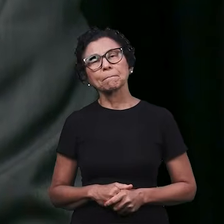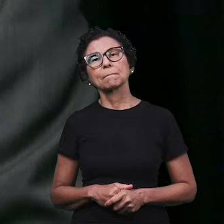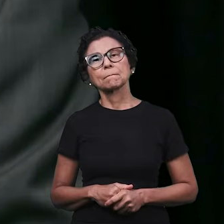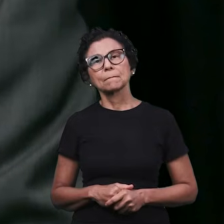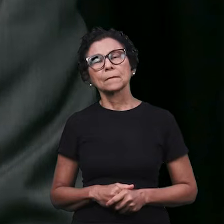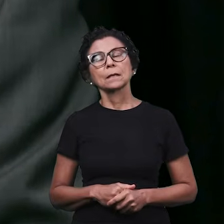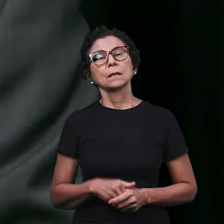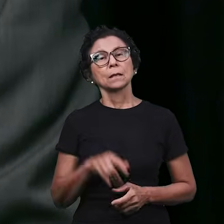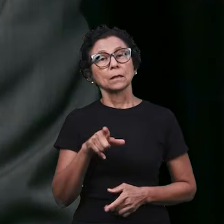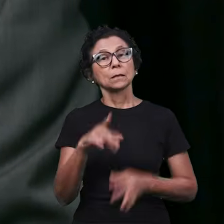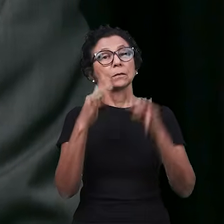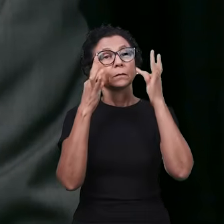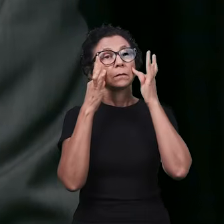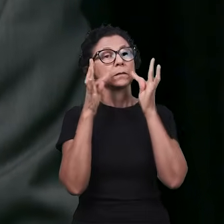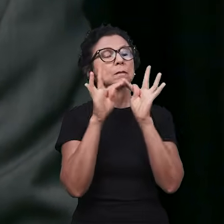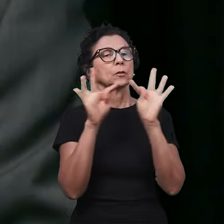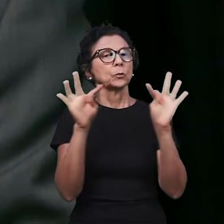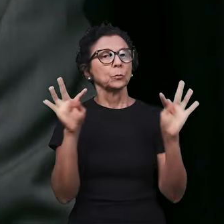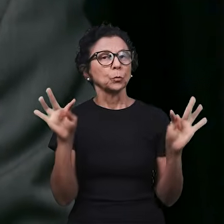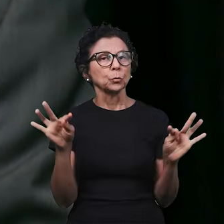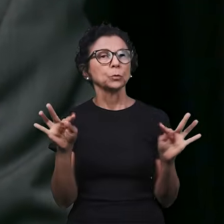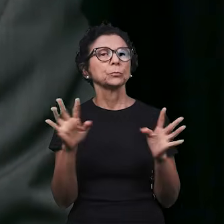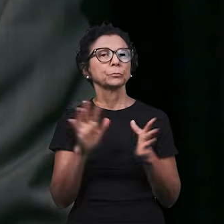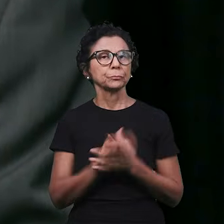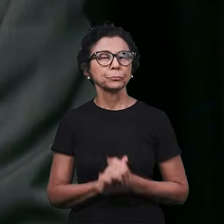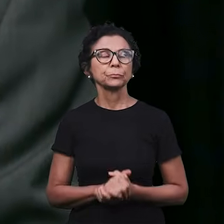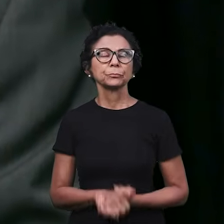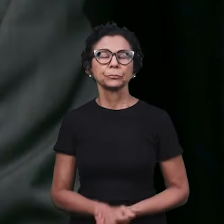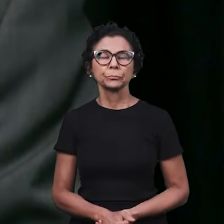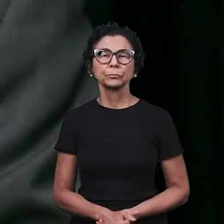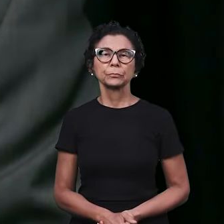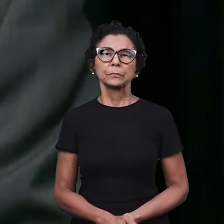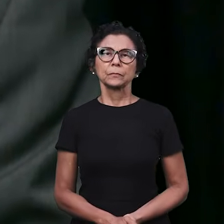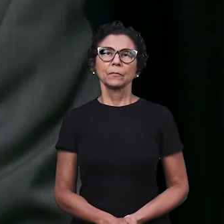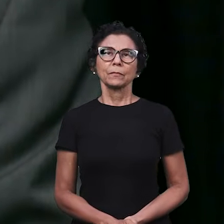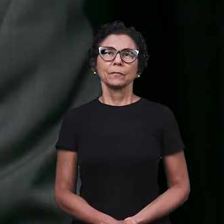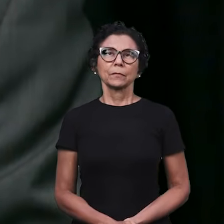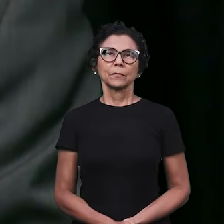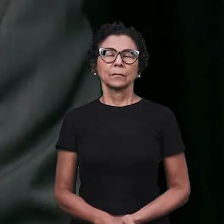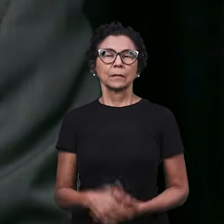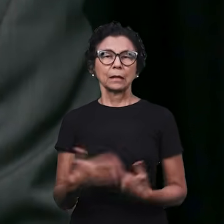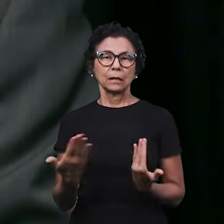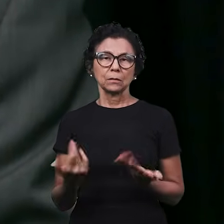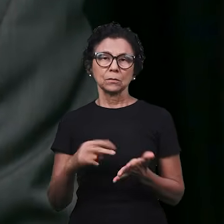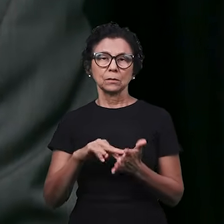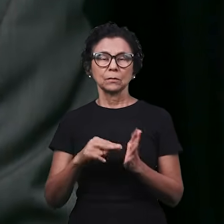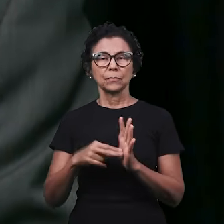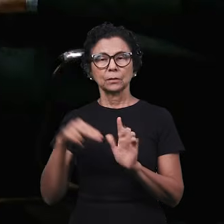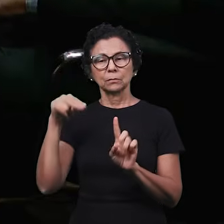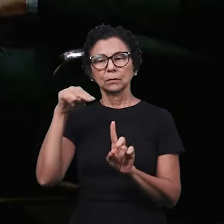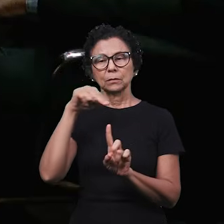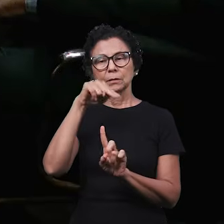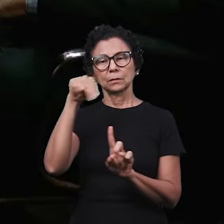isso e dar o testemunho de que isso começou em você. Né? Então é esse o chamado do nazireado.